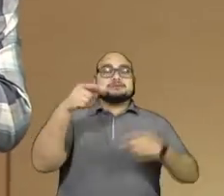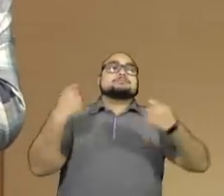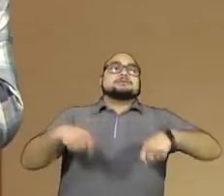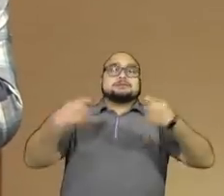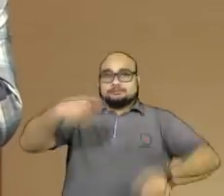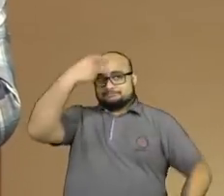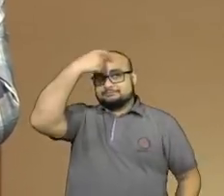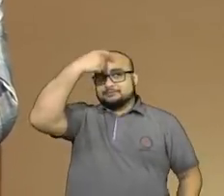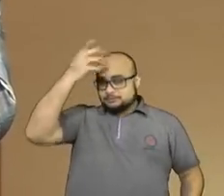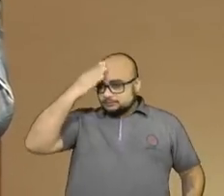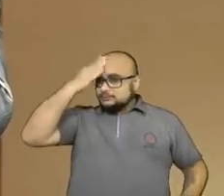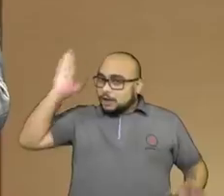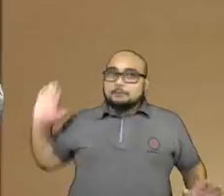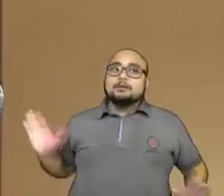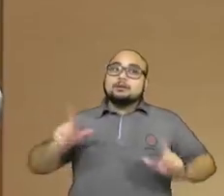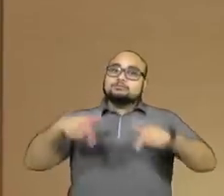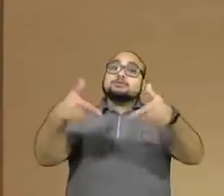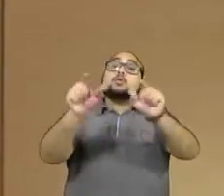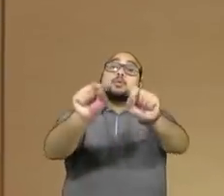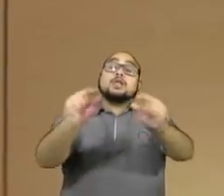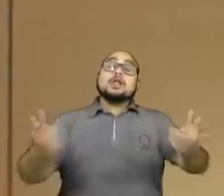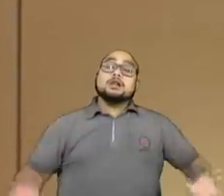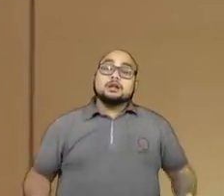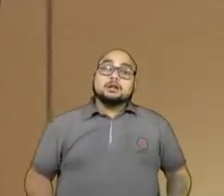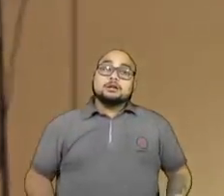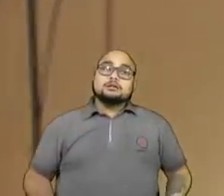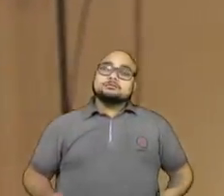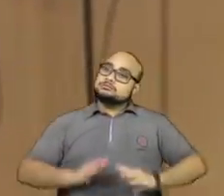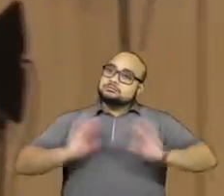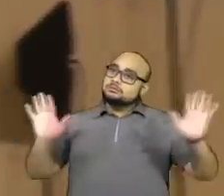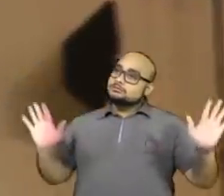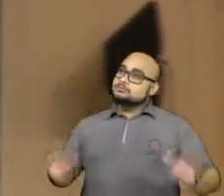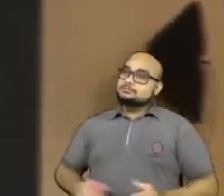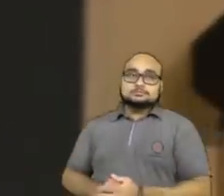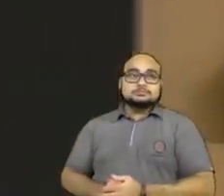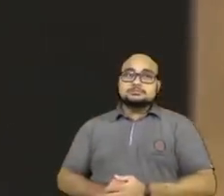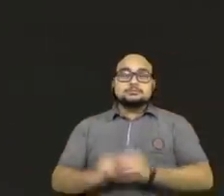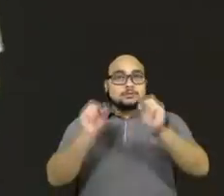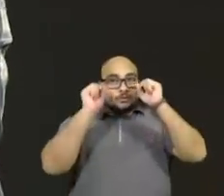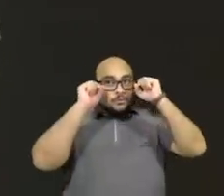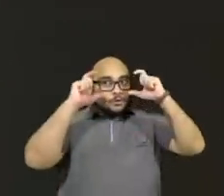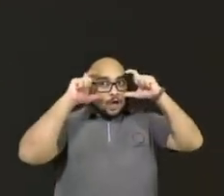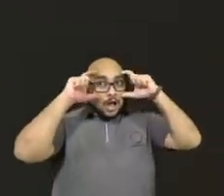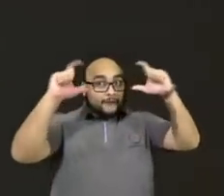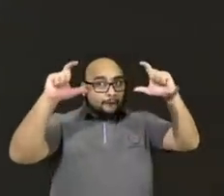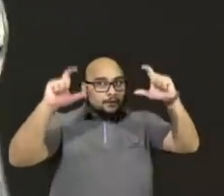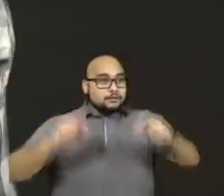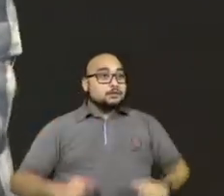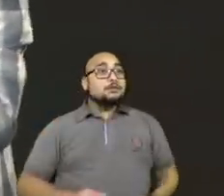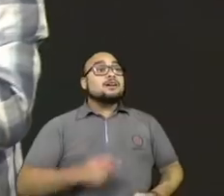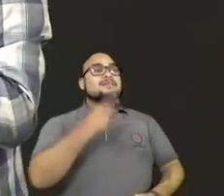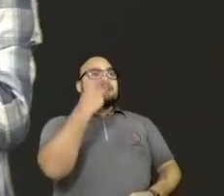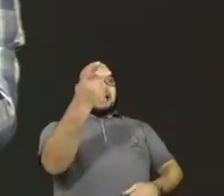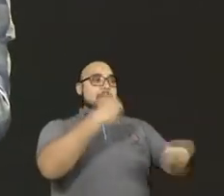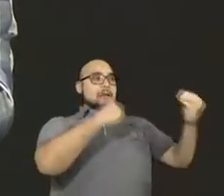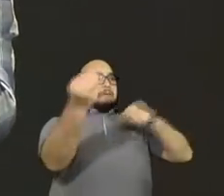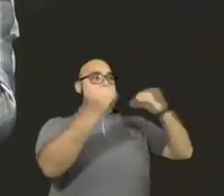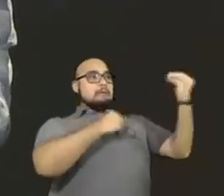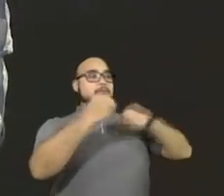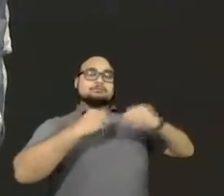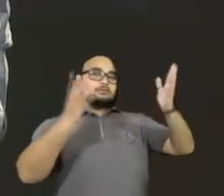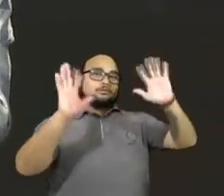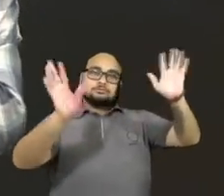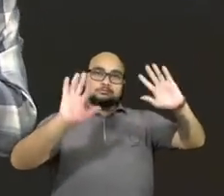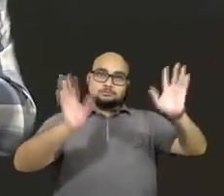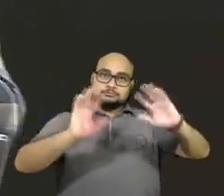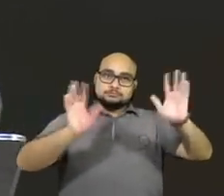fazendo. É só isso. É um alertazinho. Não estou dizendo que é pecado, não estou dizendo nada disso. Estou